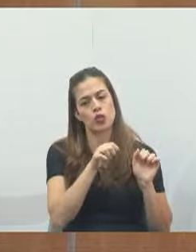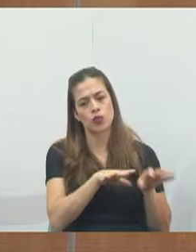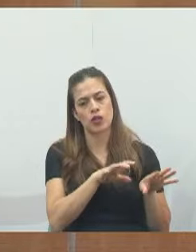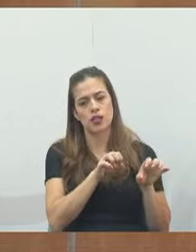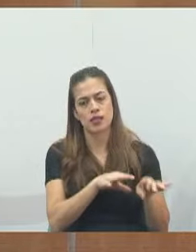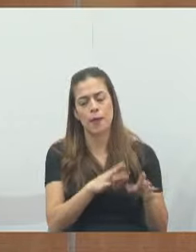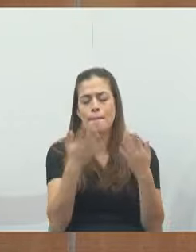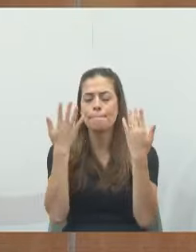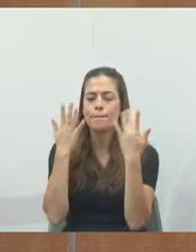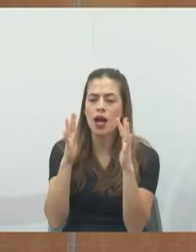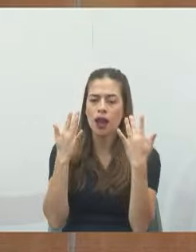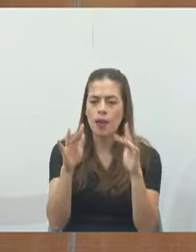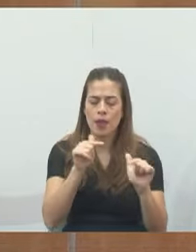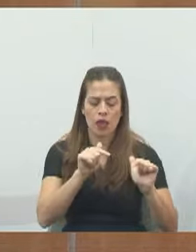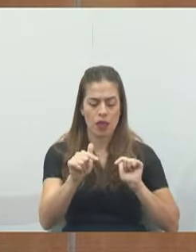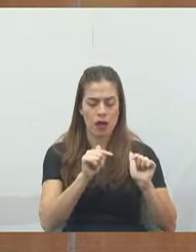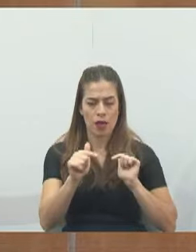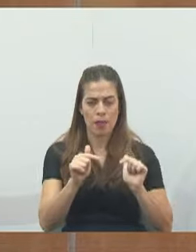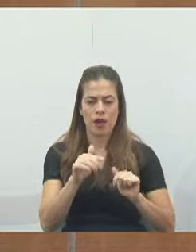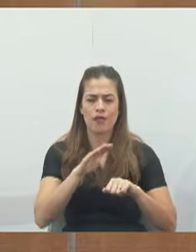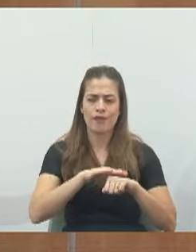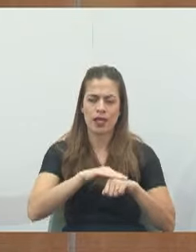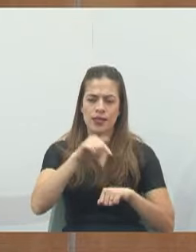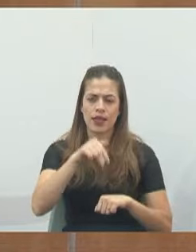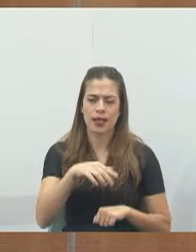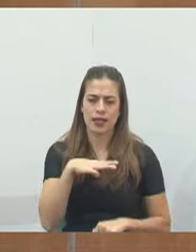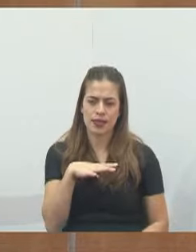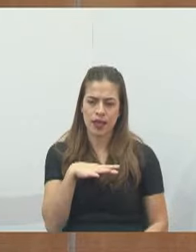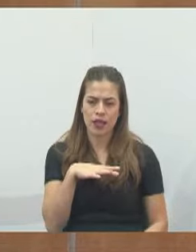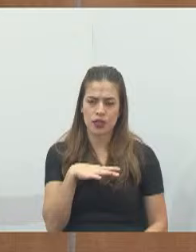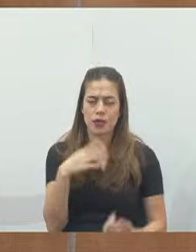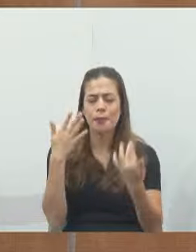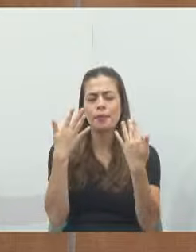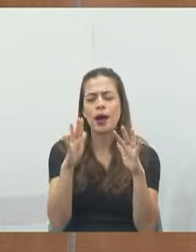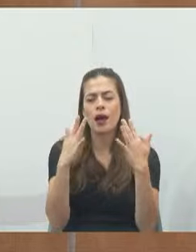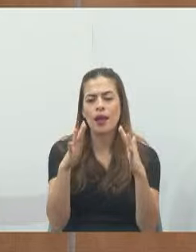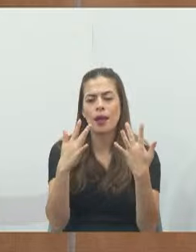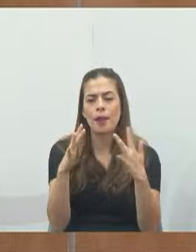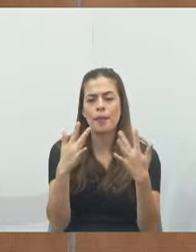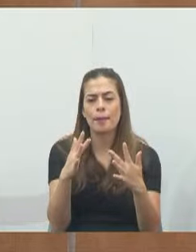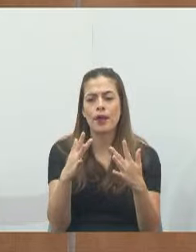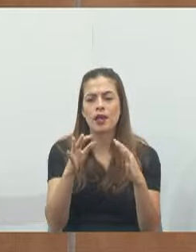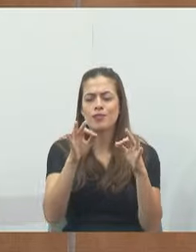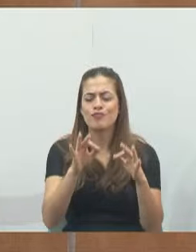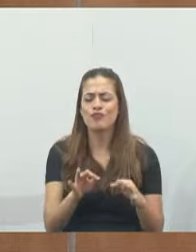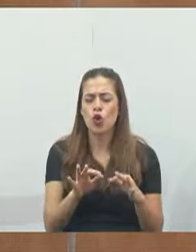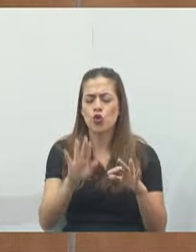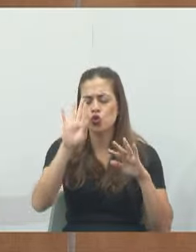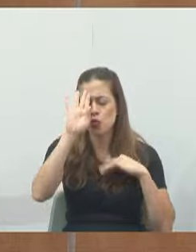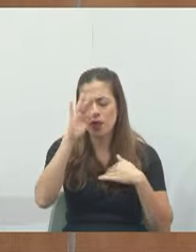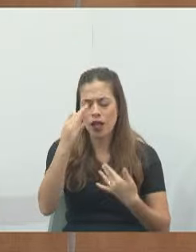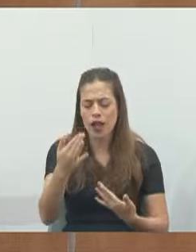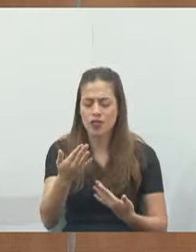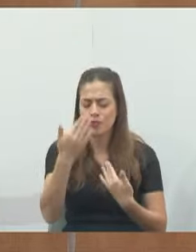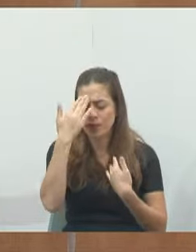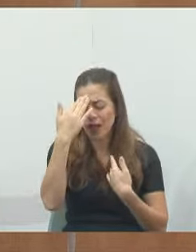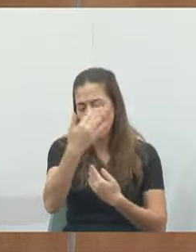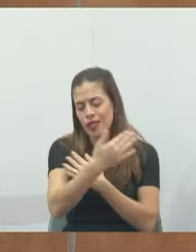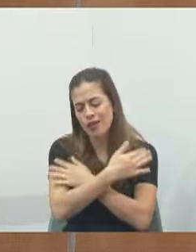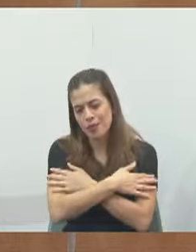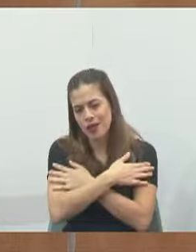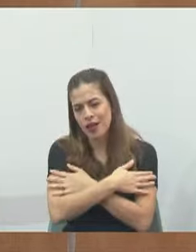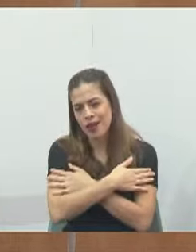educação. Parabéns pelo trabalho que você faz aqui na nossa cidade e parabéns aí por essa justa homenagem. Obrigado, um abraço.